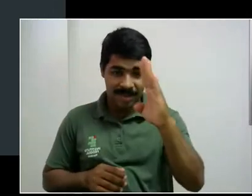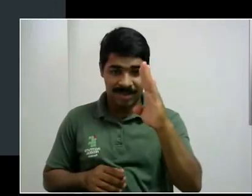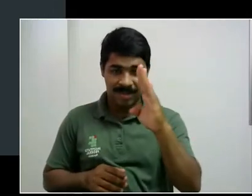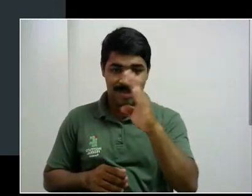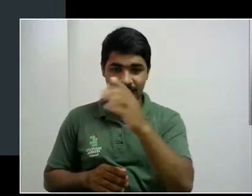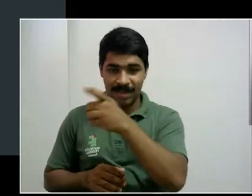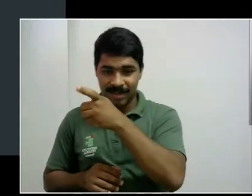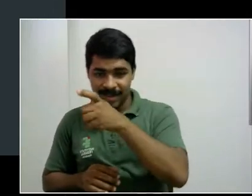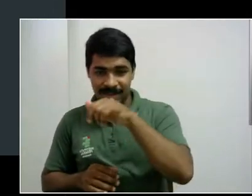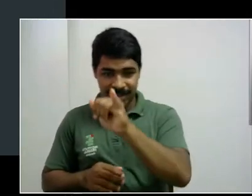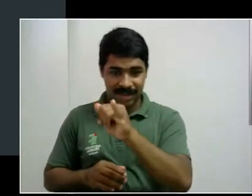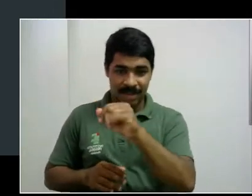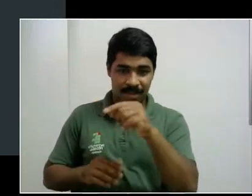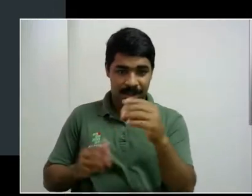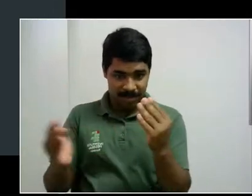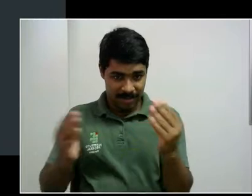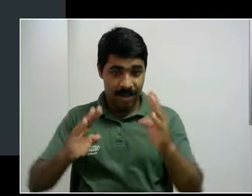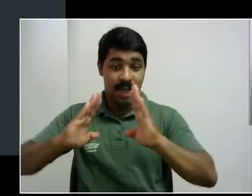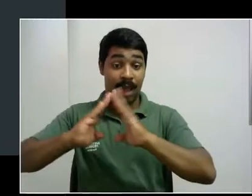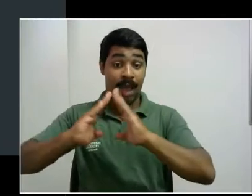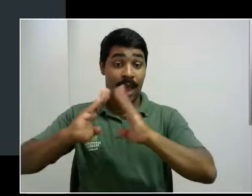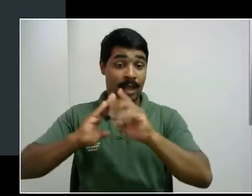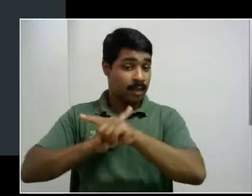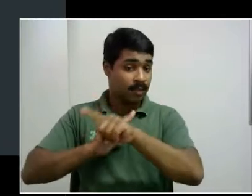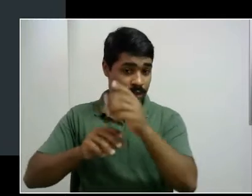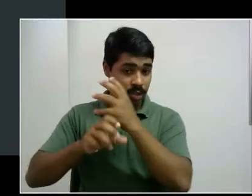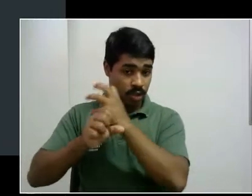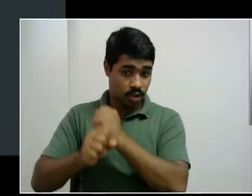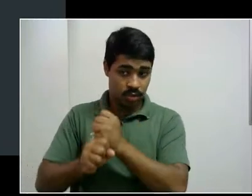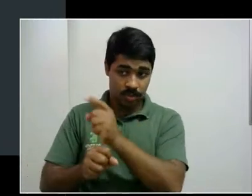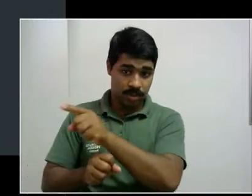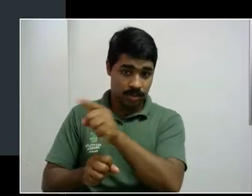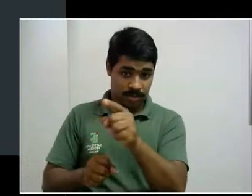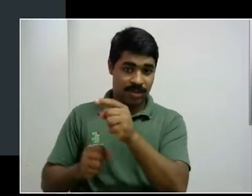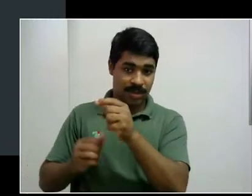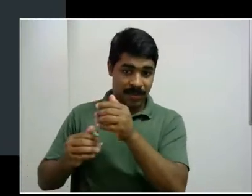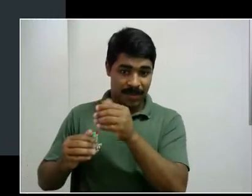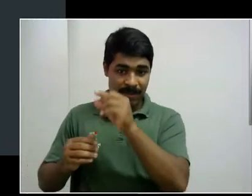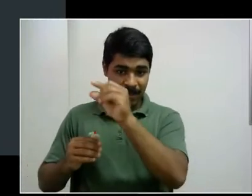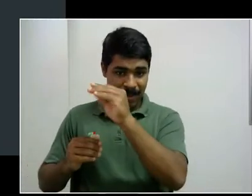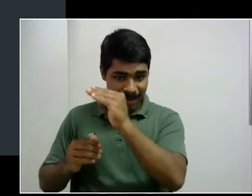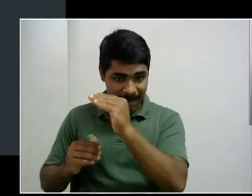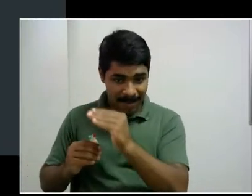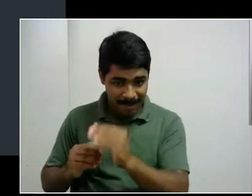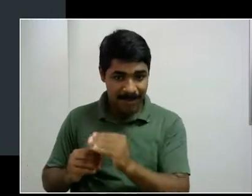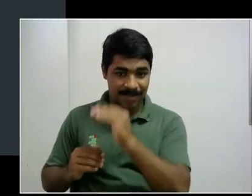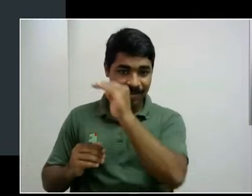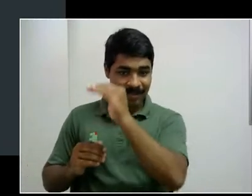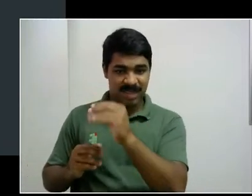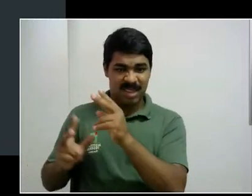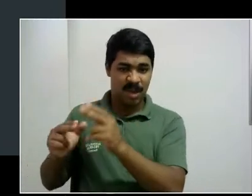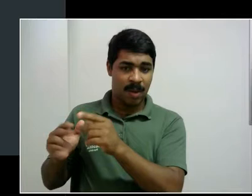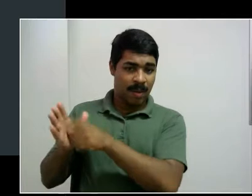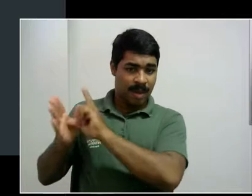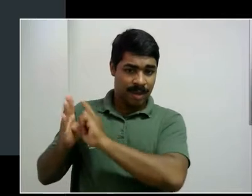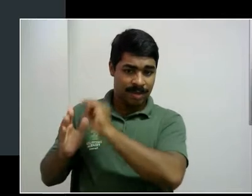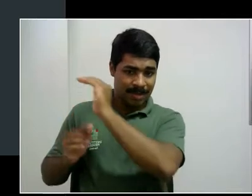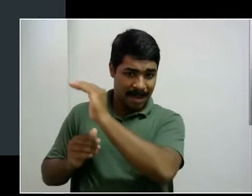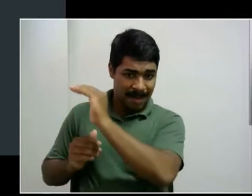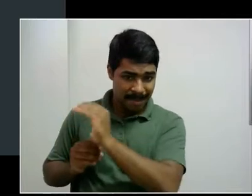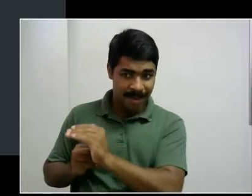tá? Então, como exercício para casa, fica vocês fazer passo a passo aí na casa de vocês o